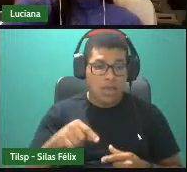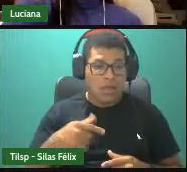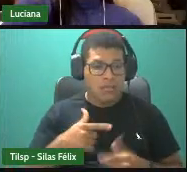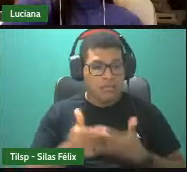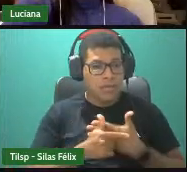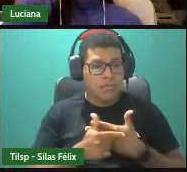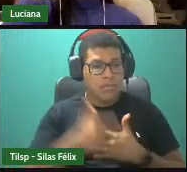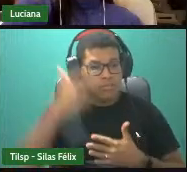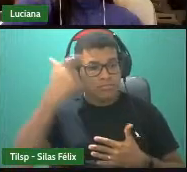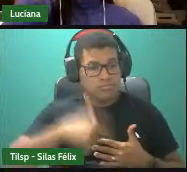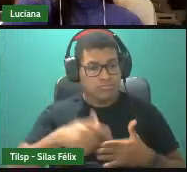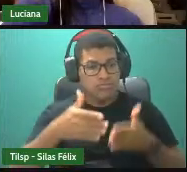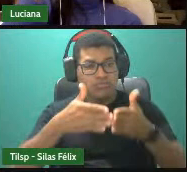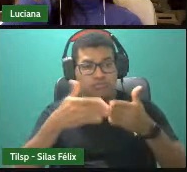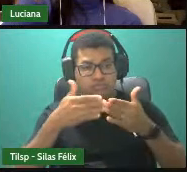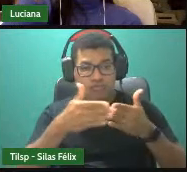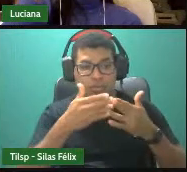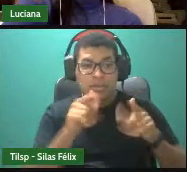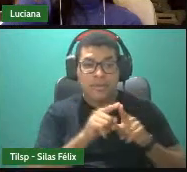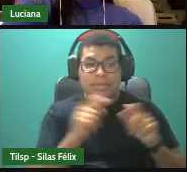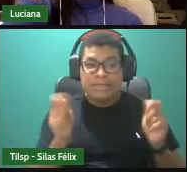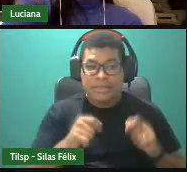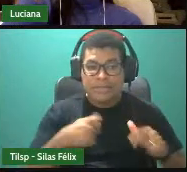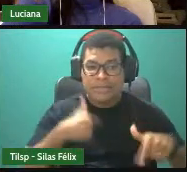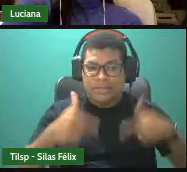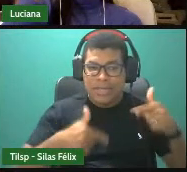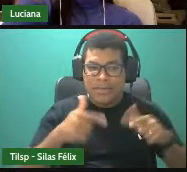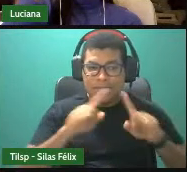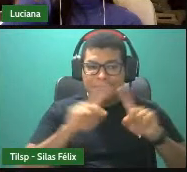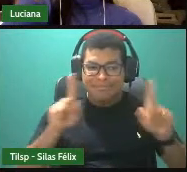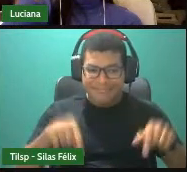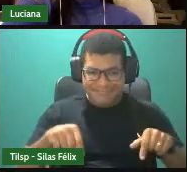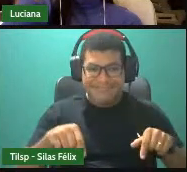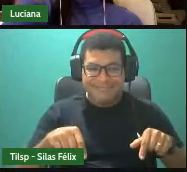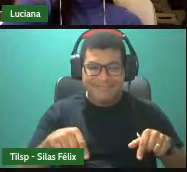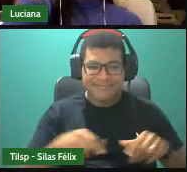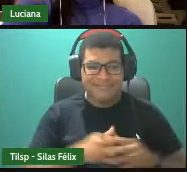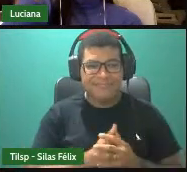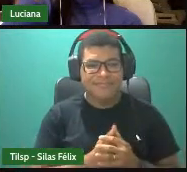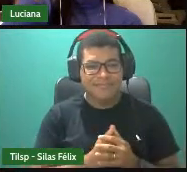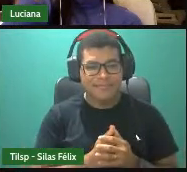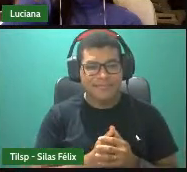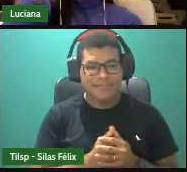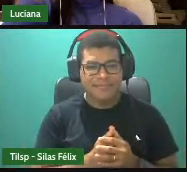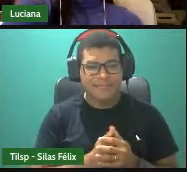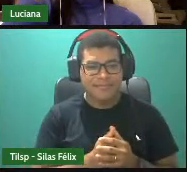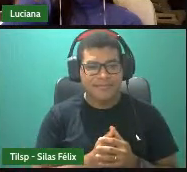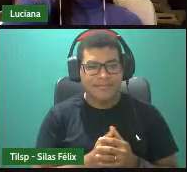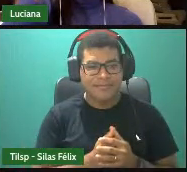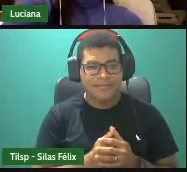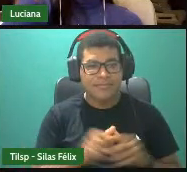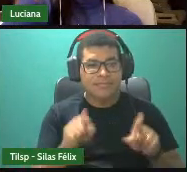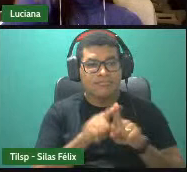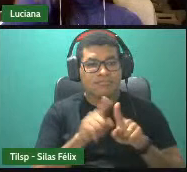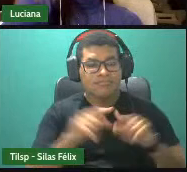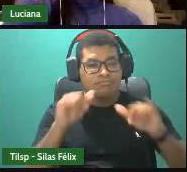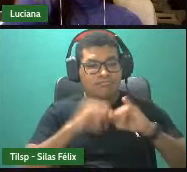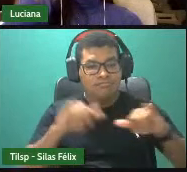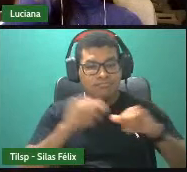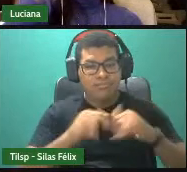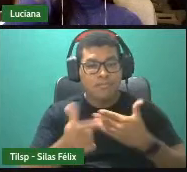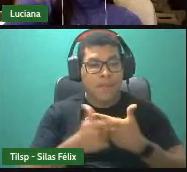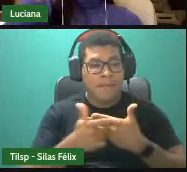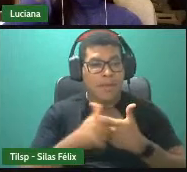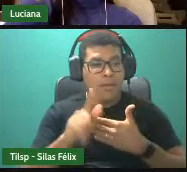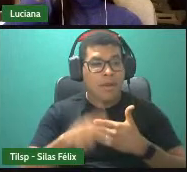os afastamentos e a capacidade laborativa dos nossos servidores, ok? Promovendo também um papel de vigilância